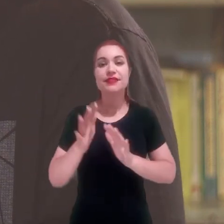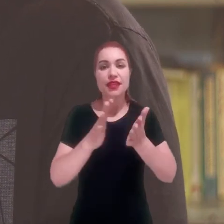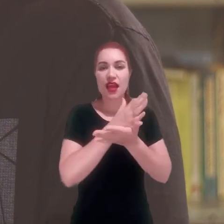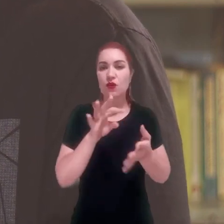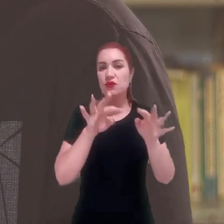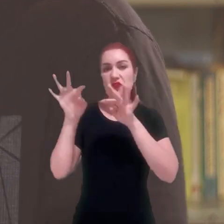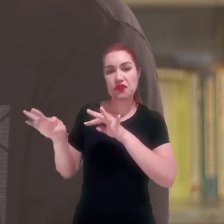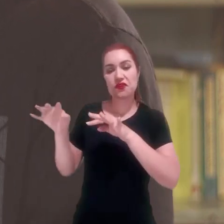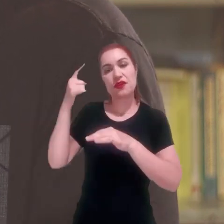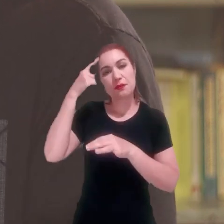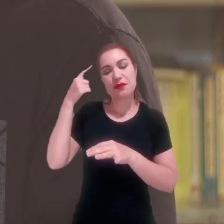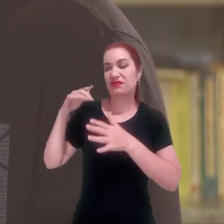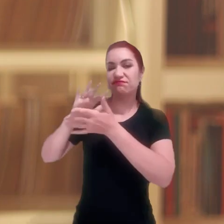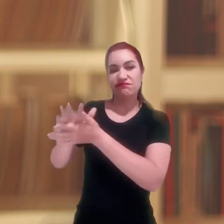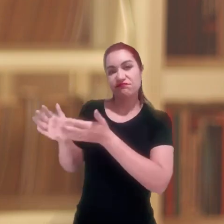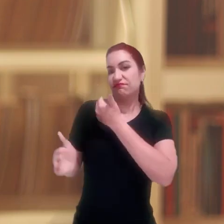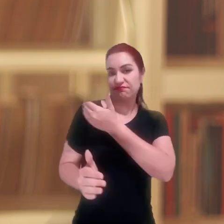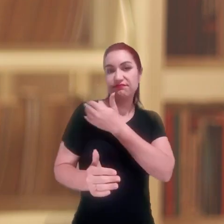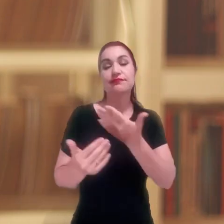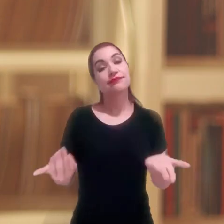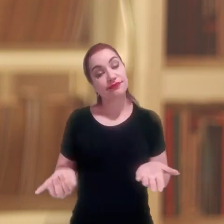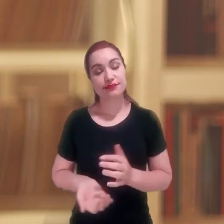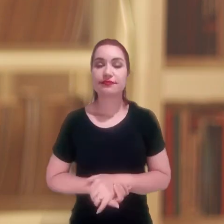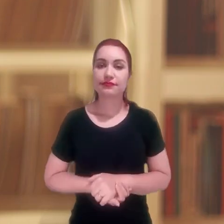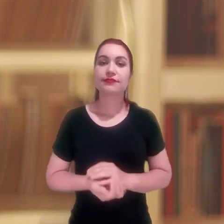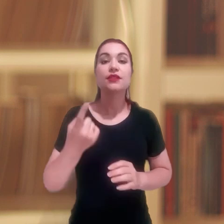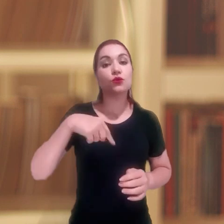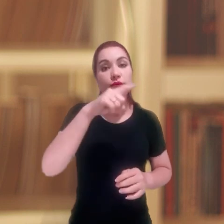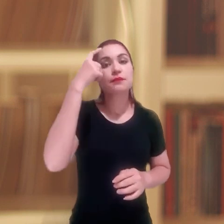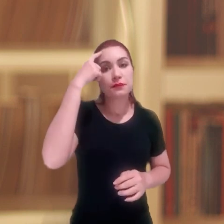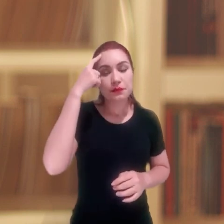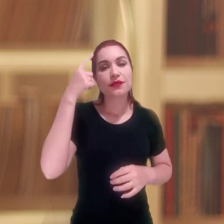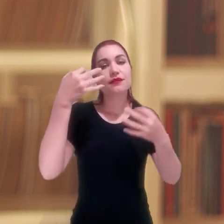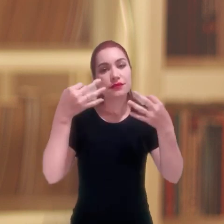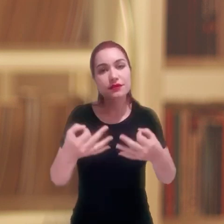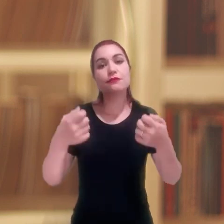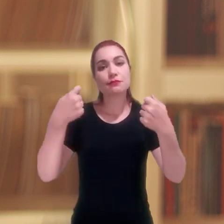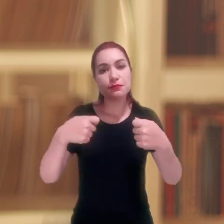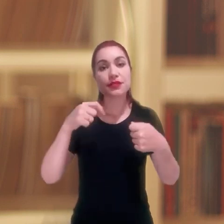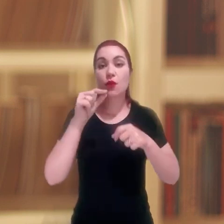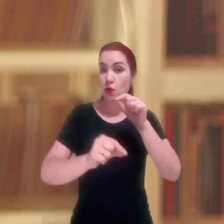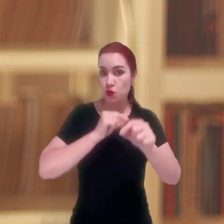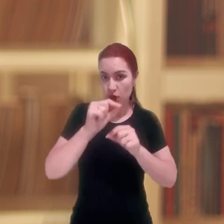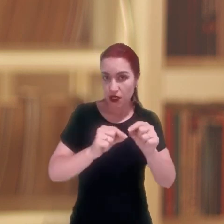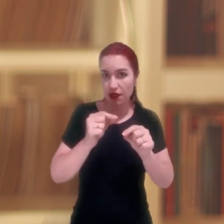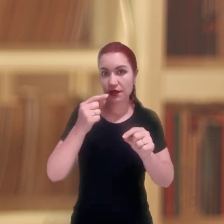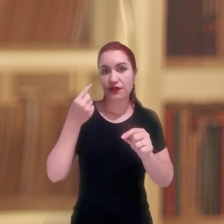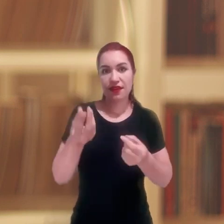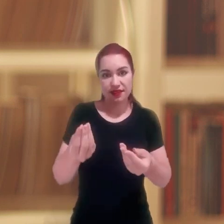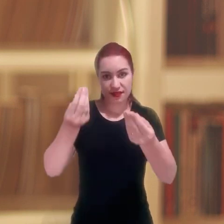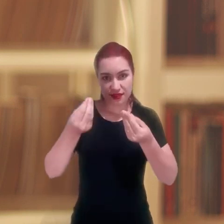indígenas hoje de maneira preconceituosa. Aline. Então, para a gente ter essa noção, né, de que em uma biblioteca. Não foi